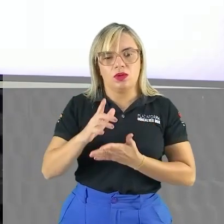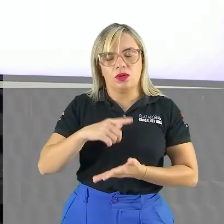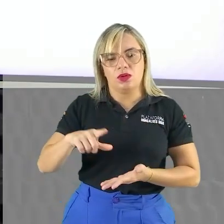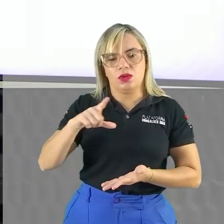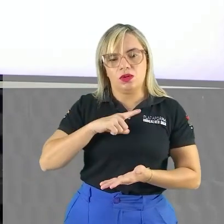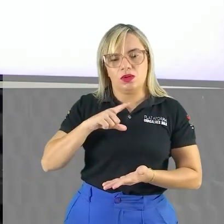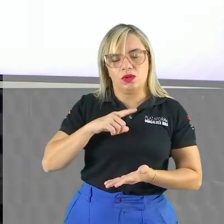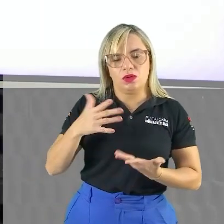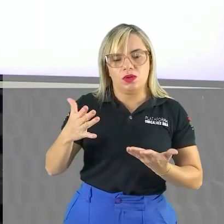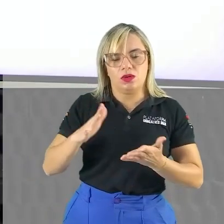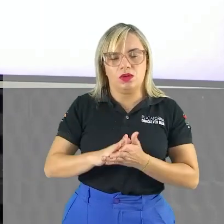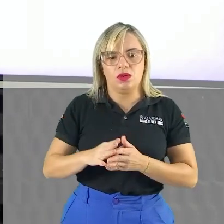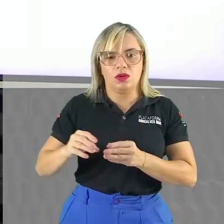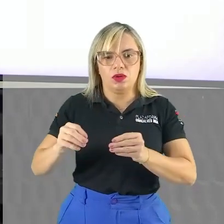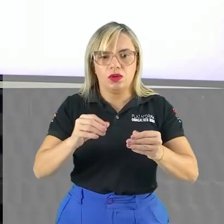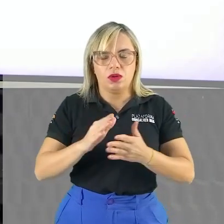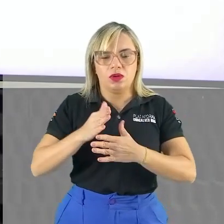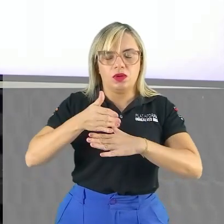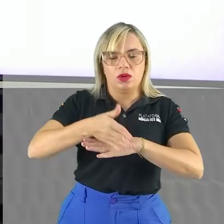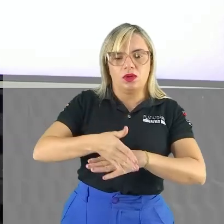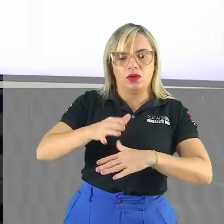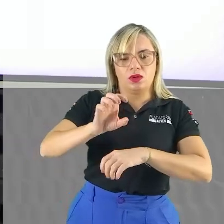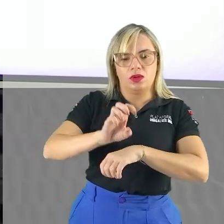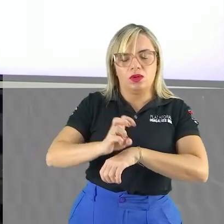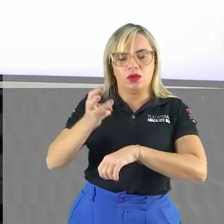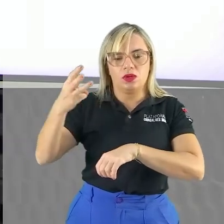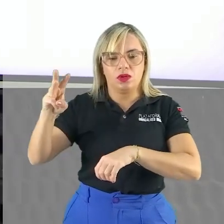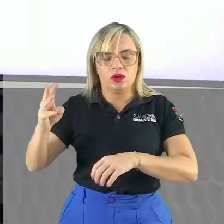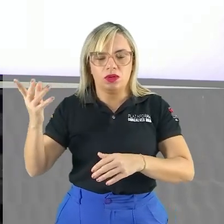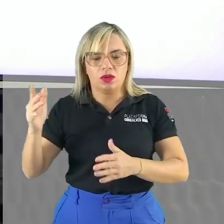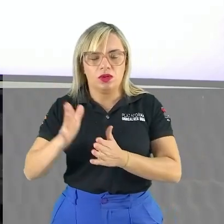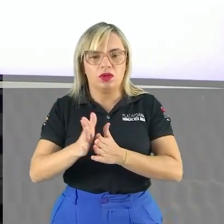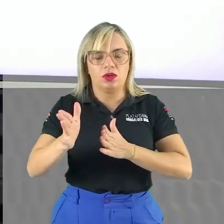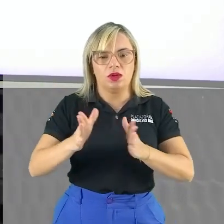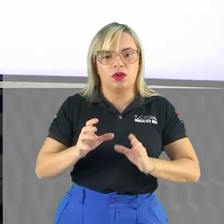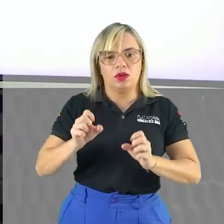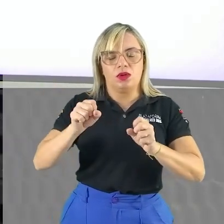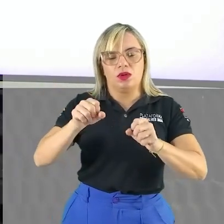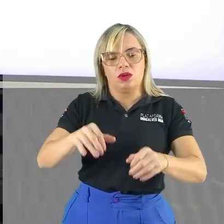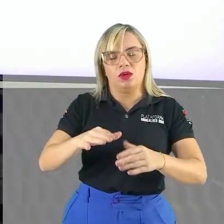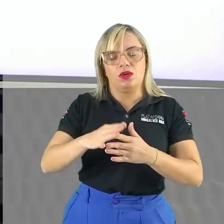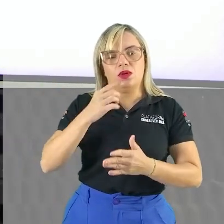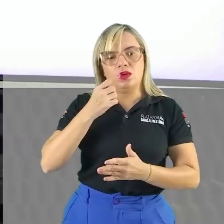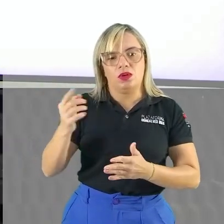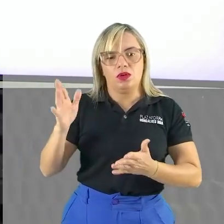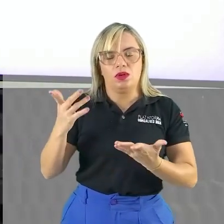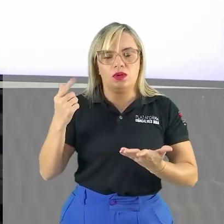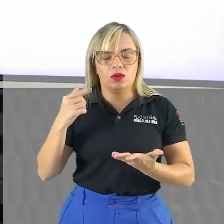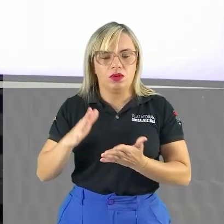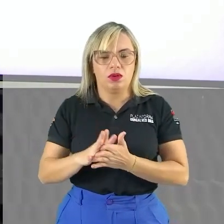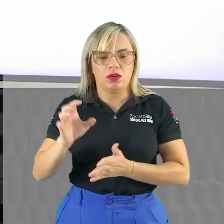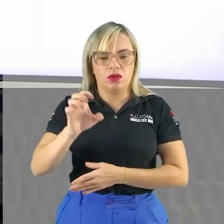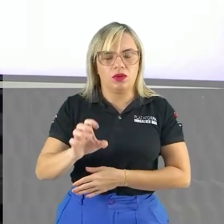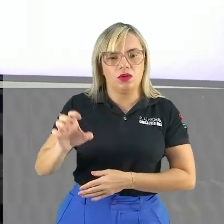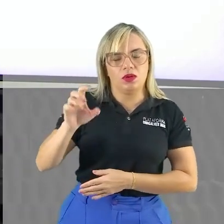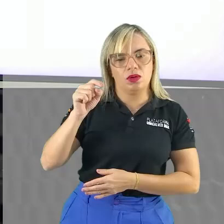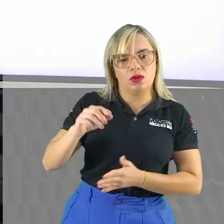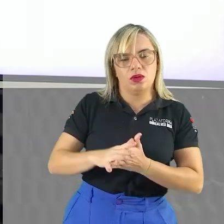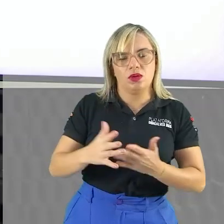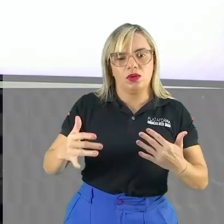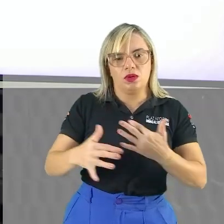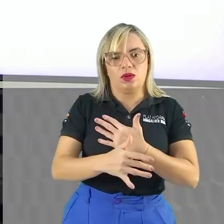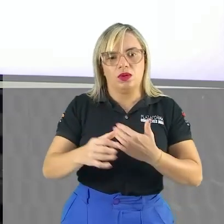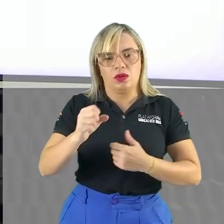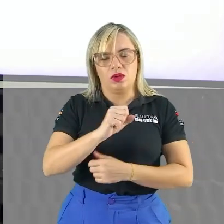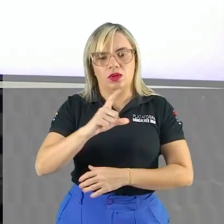tenhamos várias frentes de ocupação do Estado, nesse período colonial, essa frente ela vai se concentrar muito na região aqui de São Luís, mas